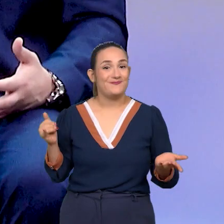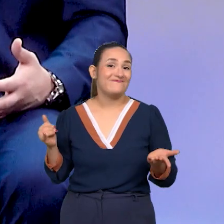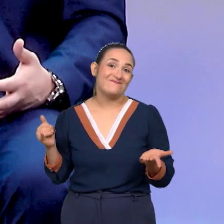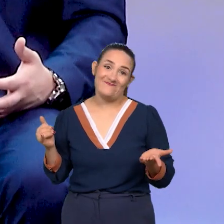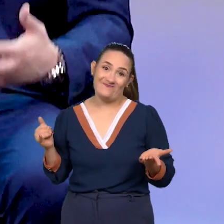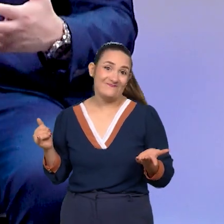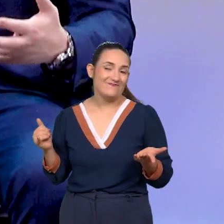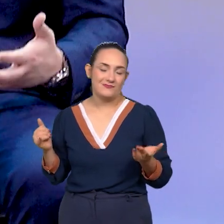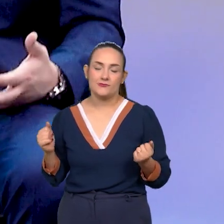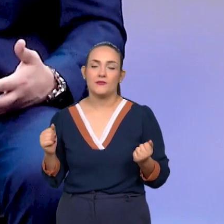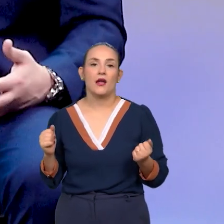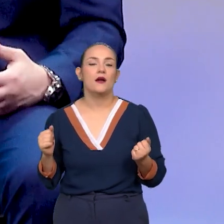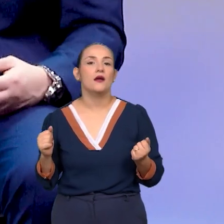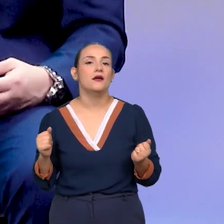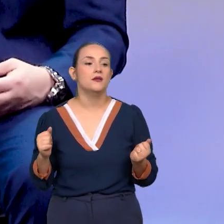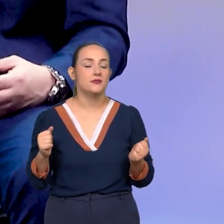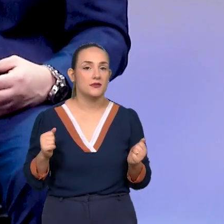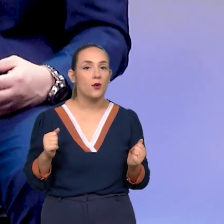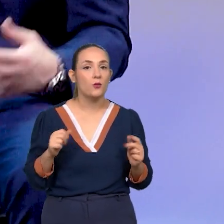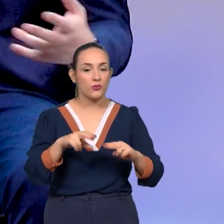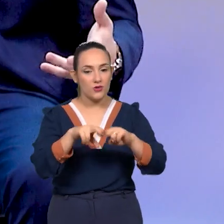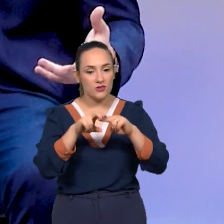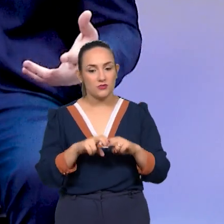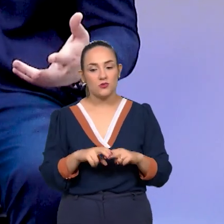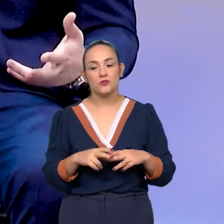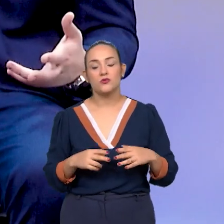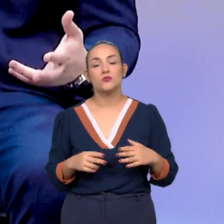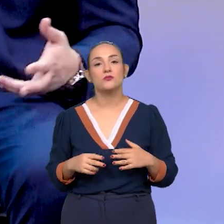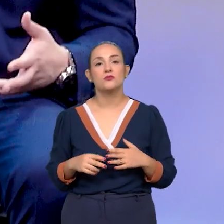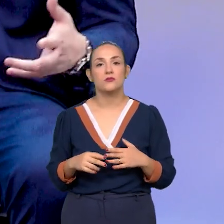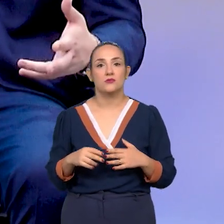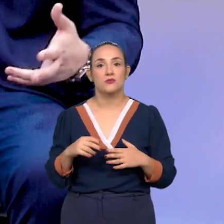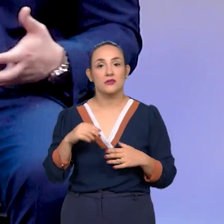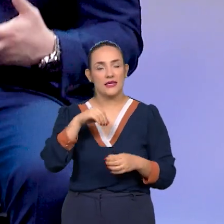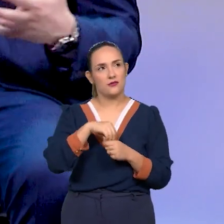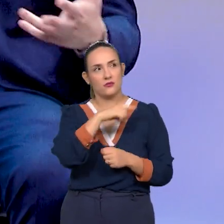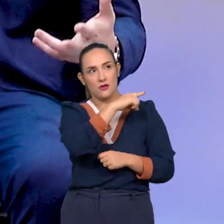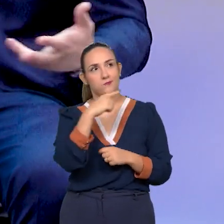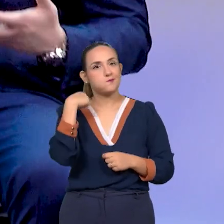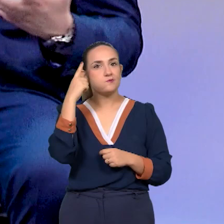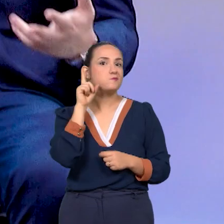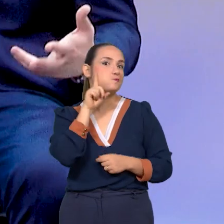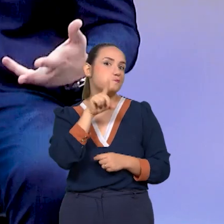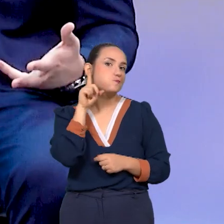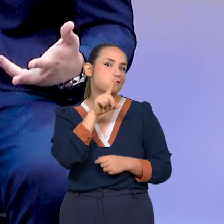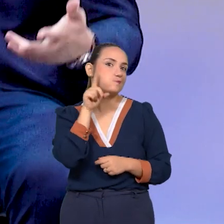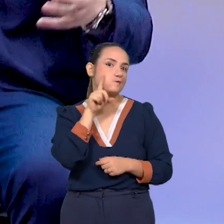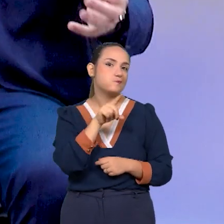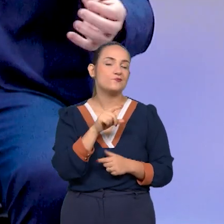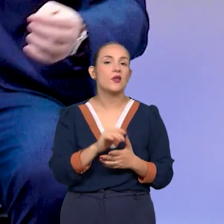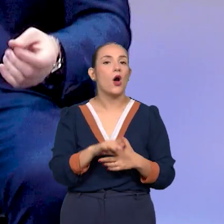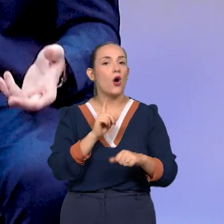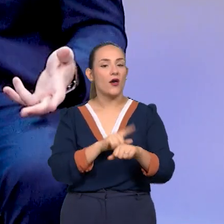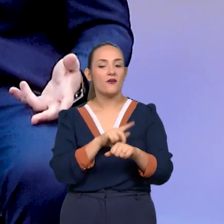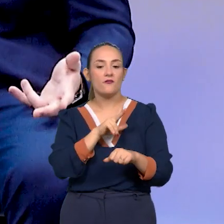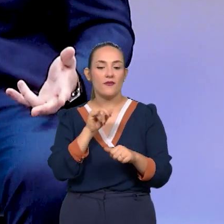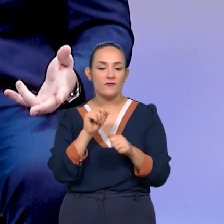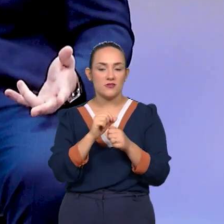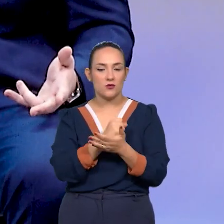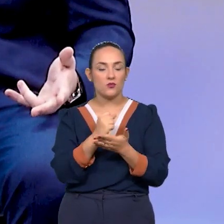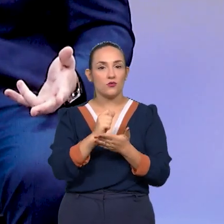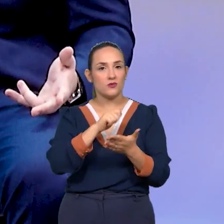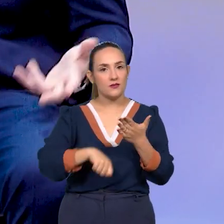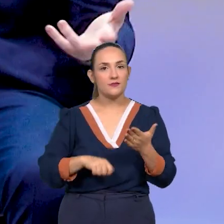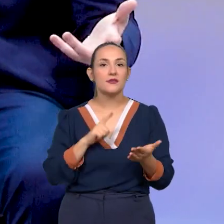agora cada vez mais a gente até brinca que no direito americano as pessoas quando vão fazer negócios tem sempre o advogado